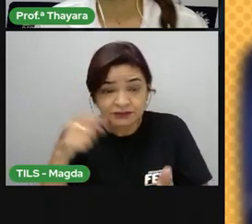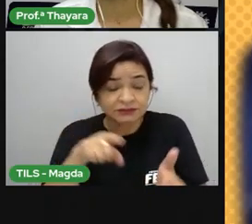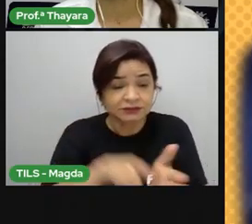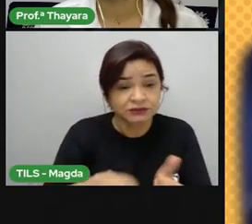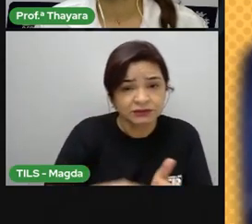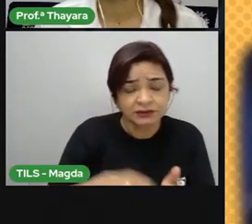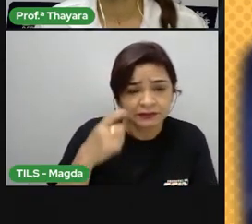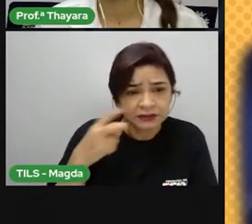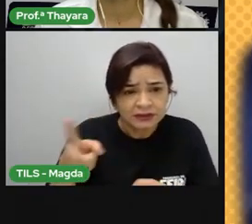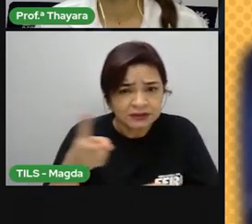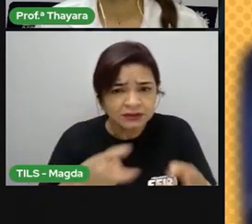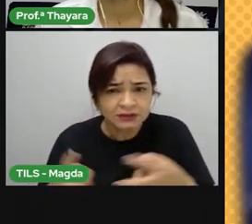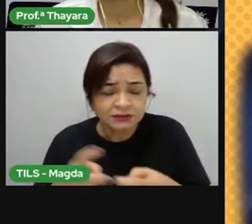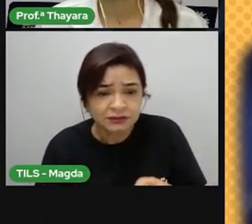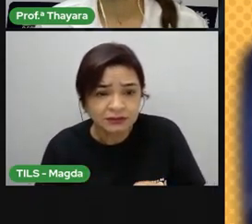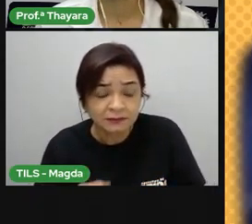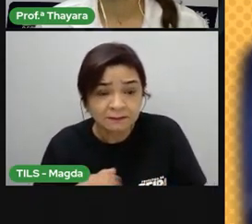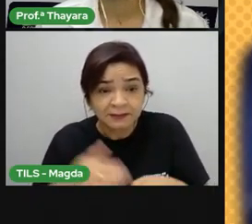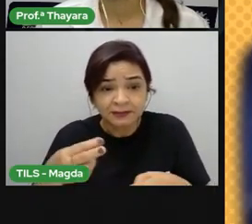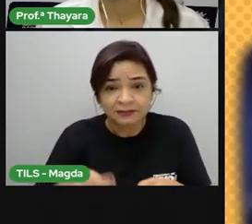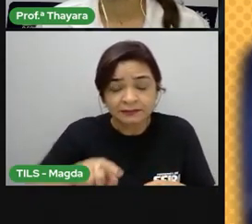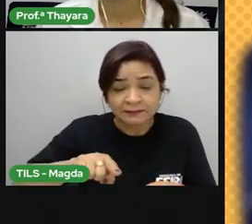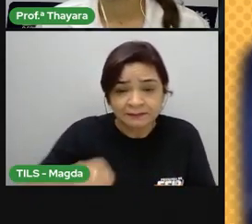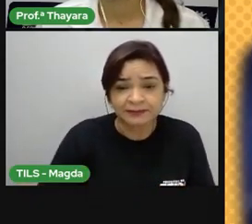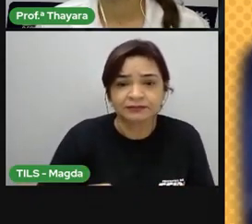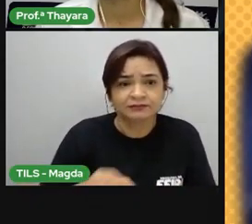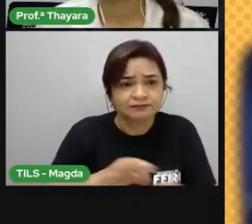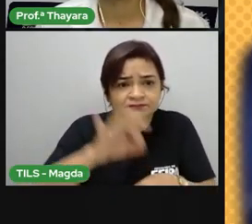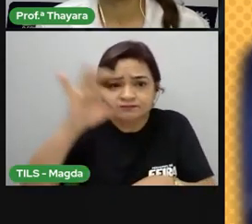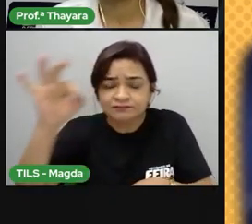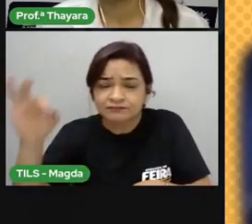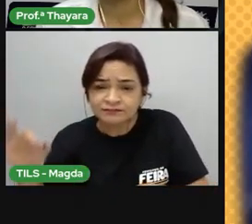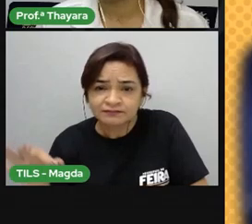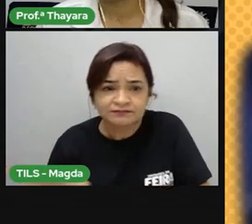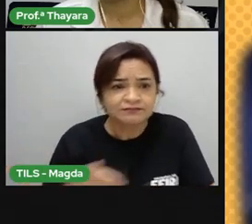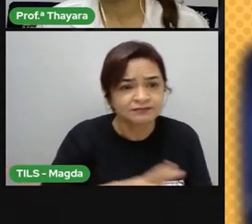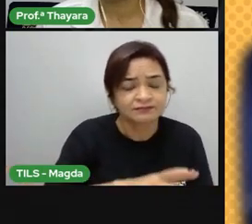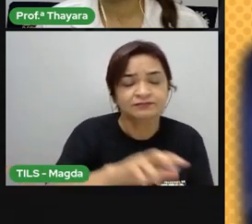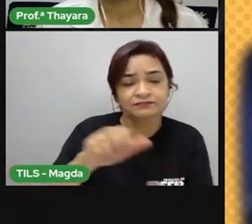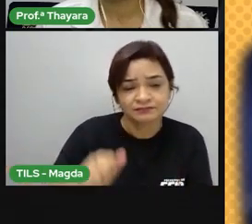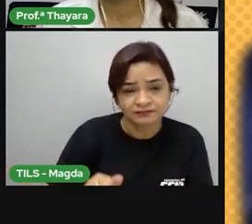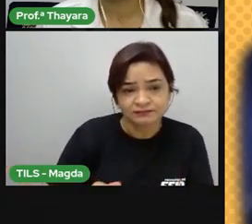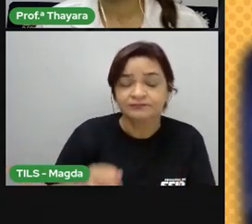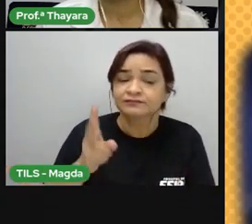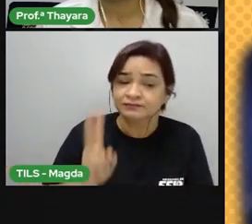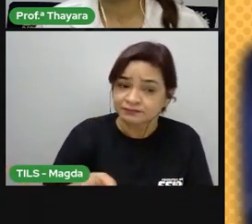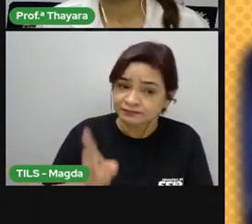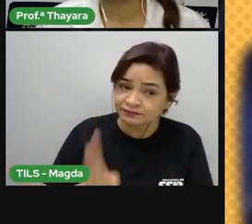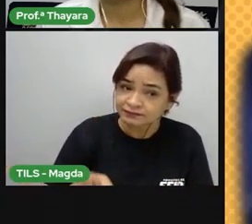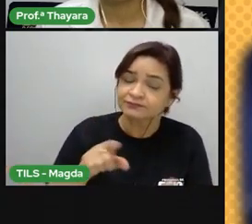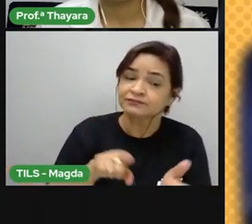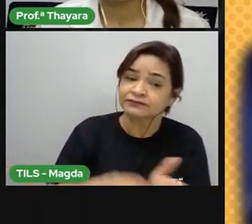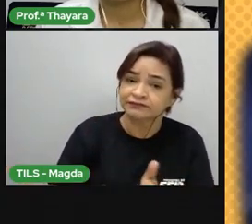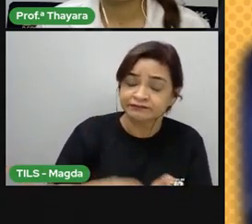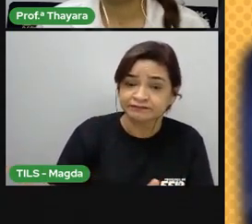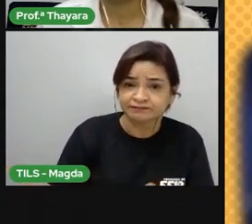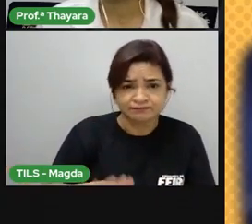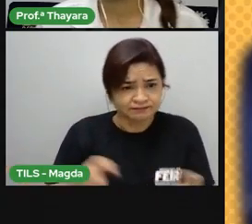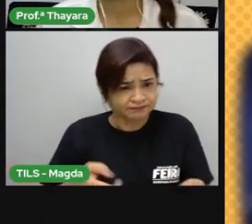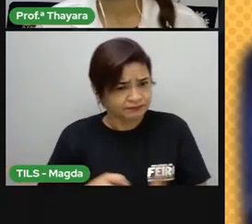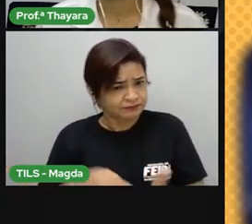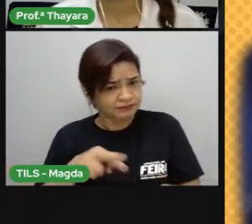próximos à Terra, um recorde na história do programa de busca que opera desde 1998. Mas isso não significa que